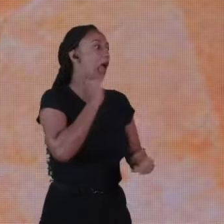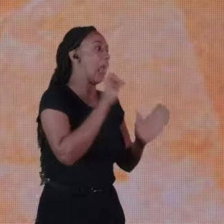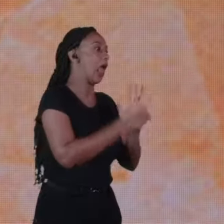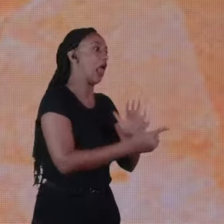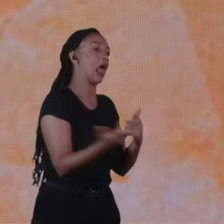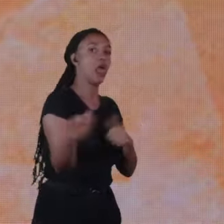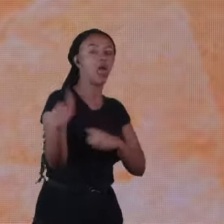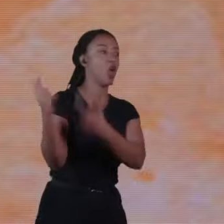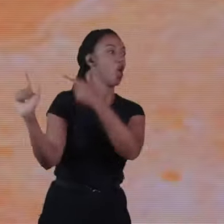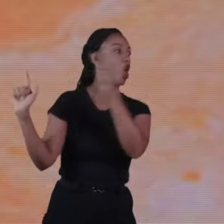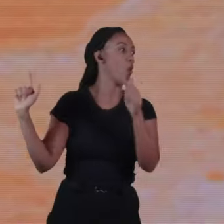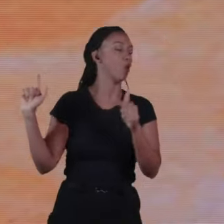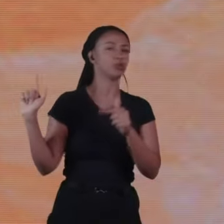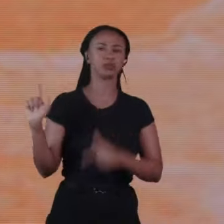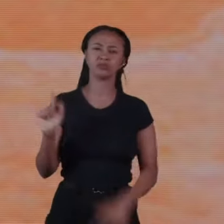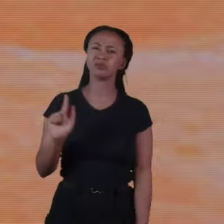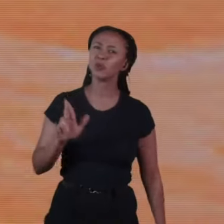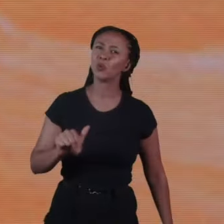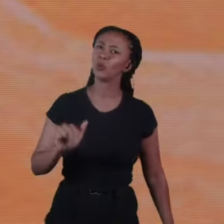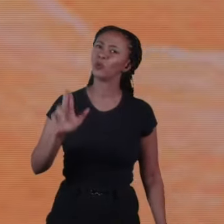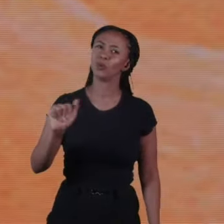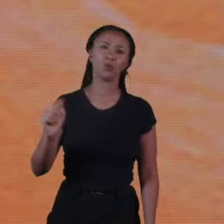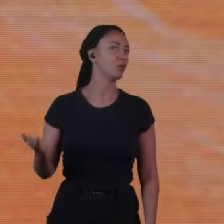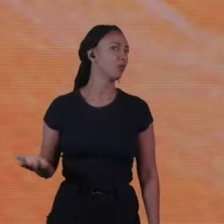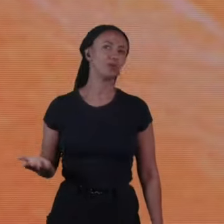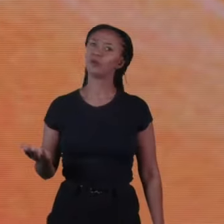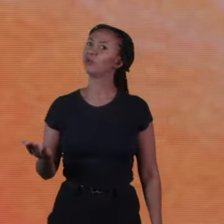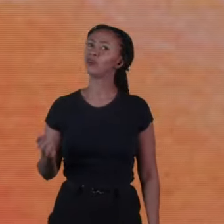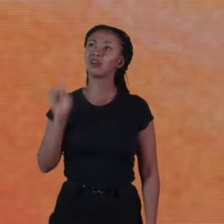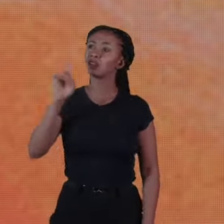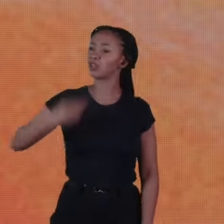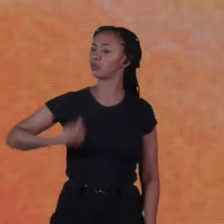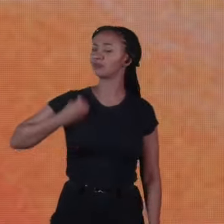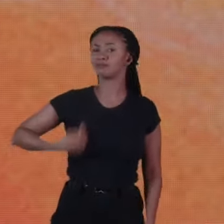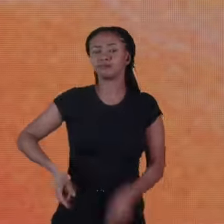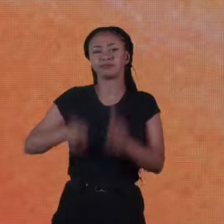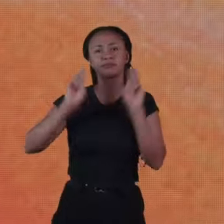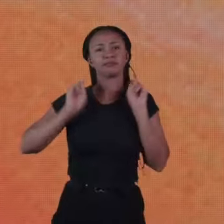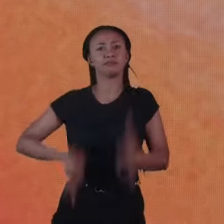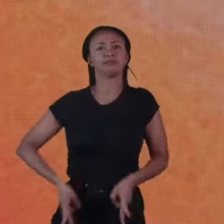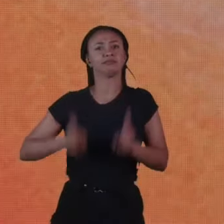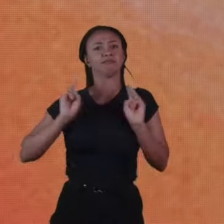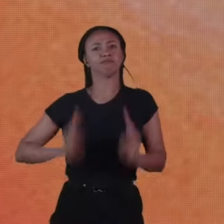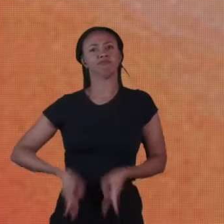do seu problema? Nunca. Deus está sempre presente. Amém?